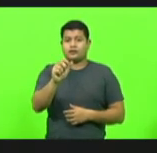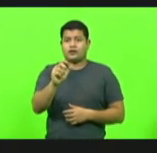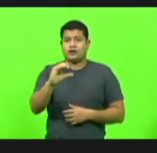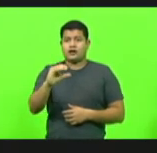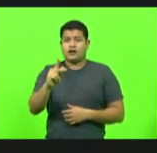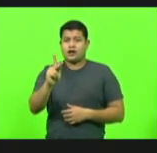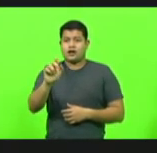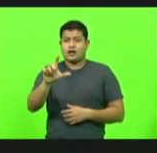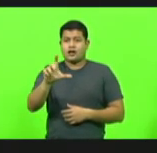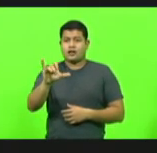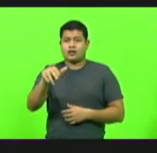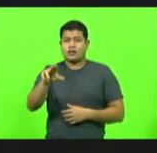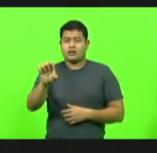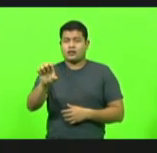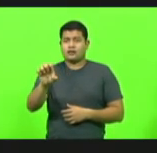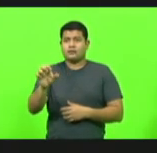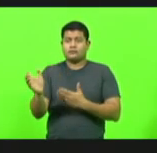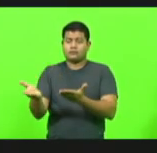Com a palavra,